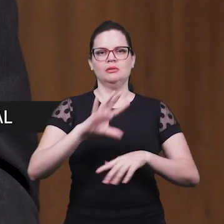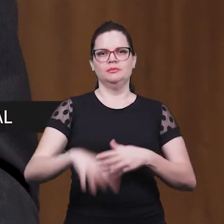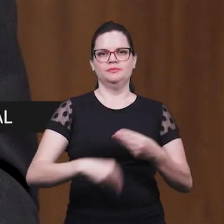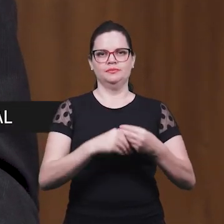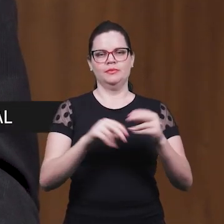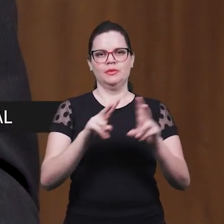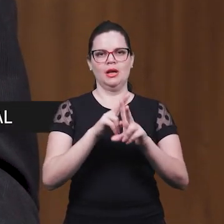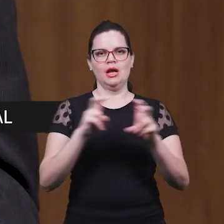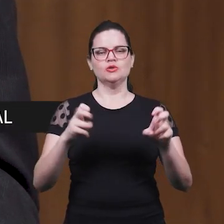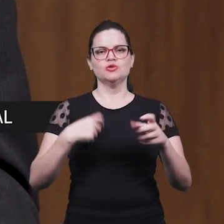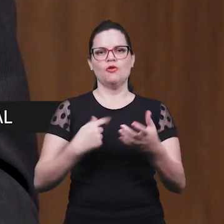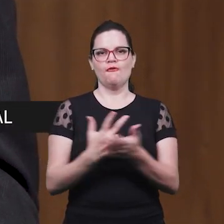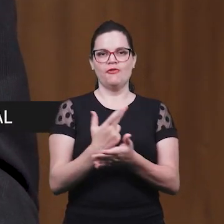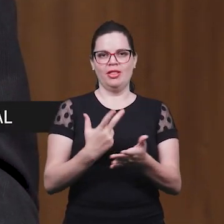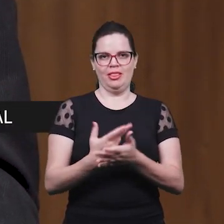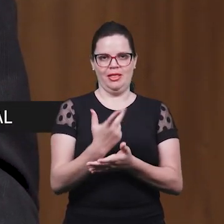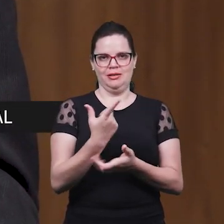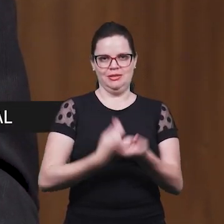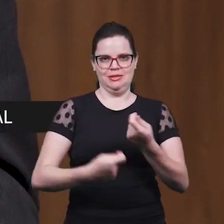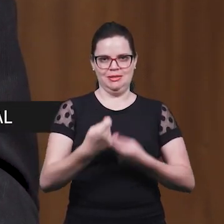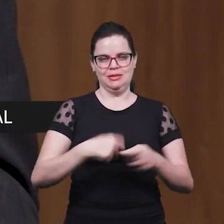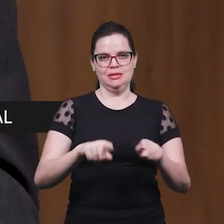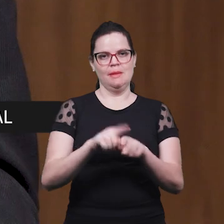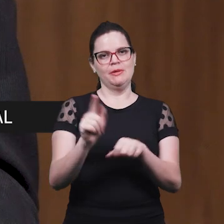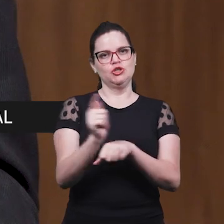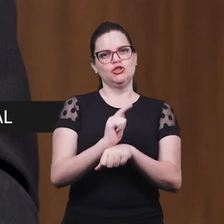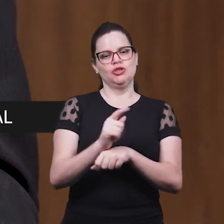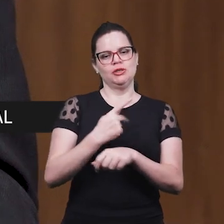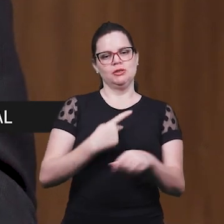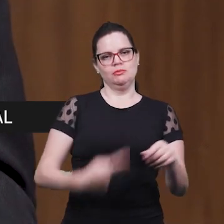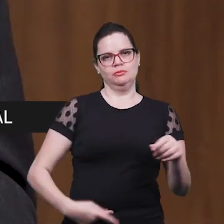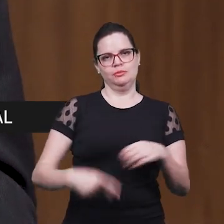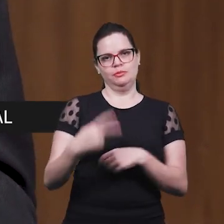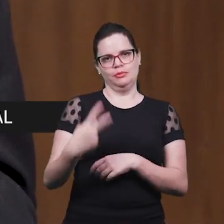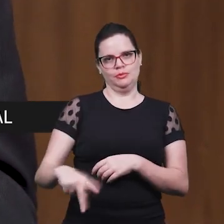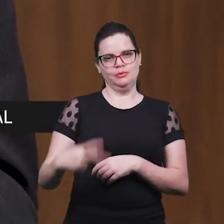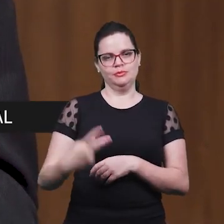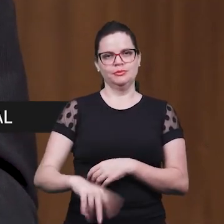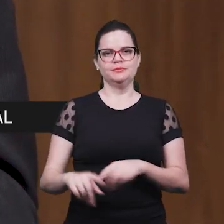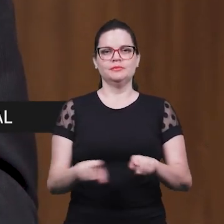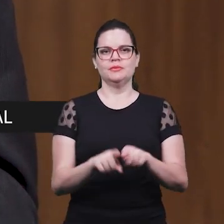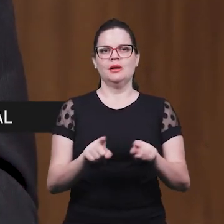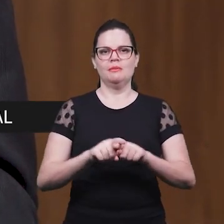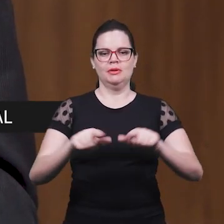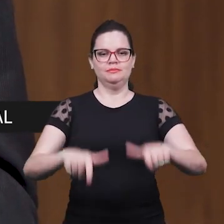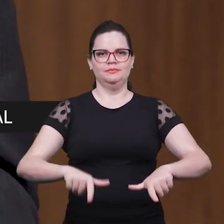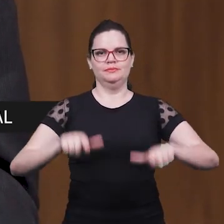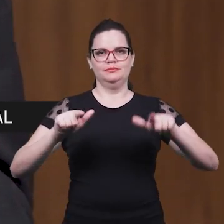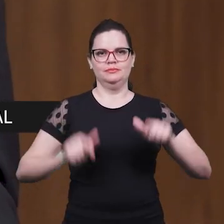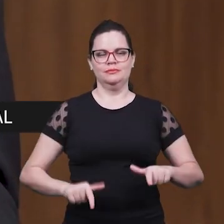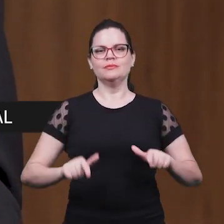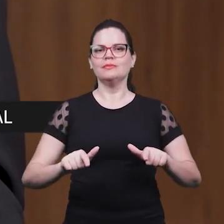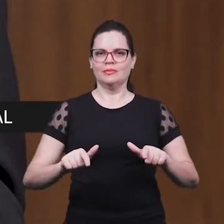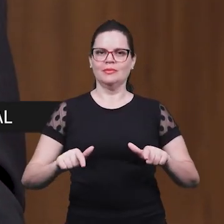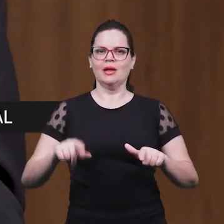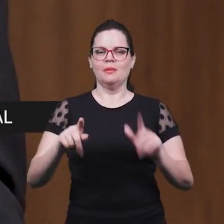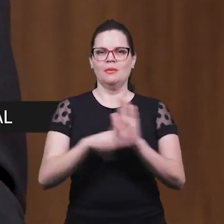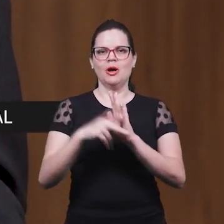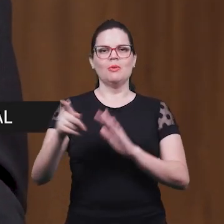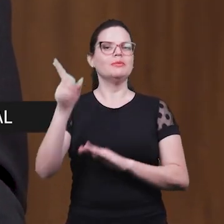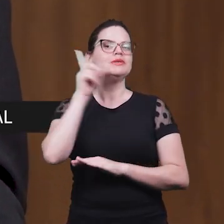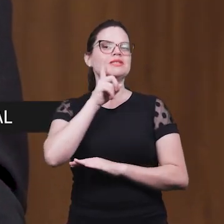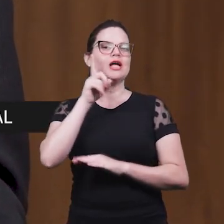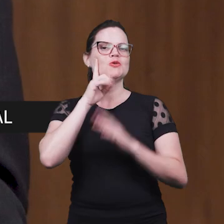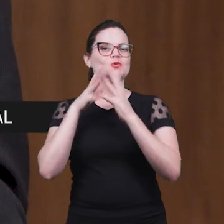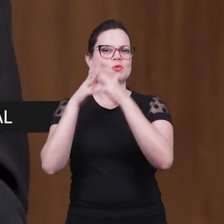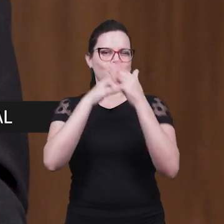finanças e gestão pública, certificado para o CFP, ele vai explicar para você o que é isso. Eu estou aqui com o nosso amigo,